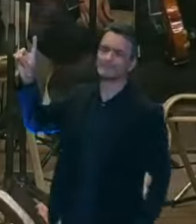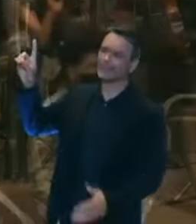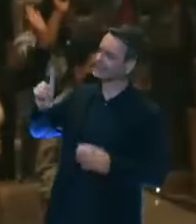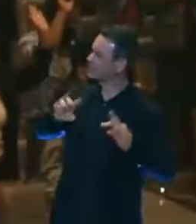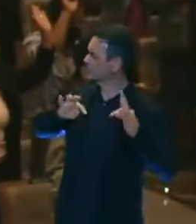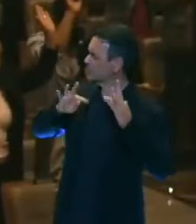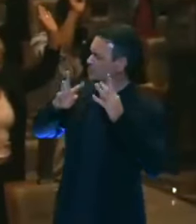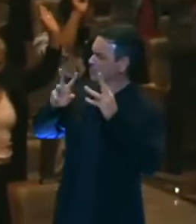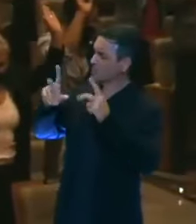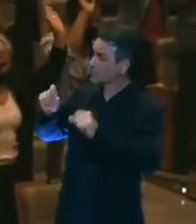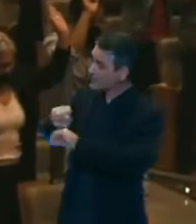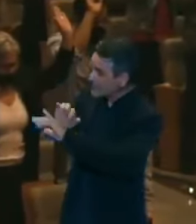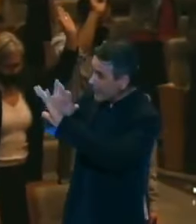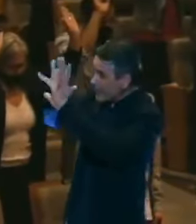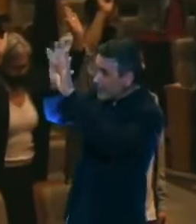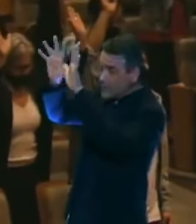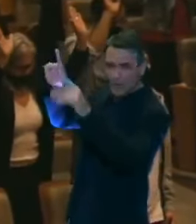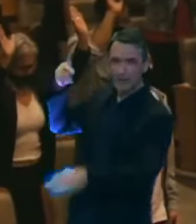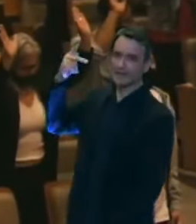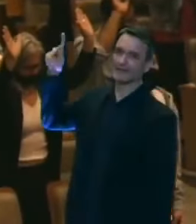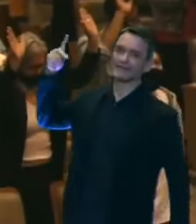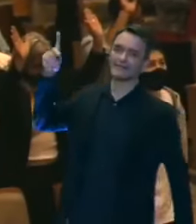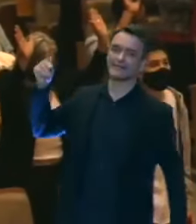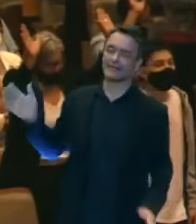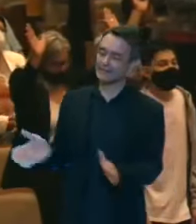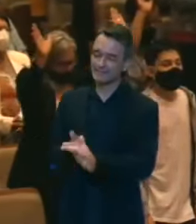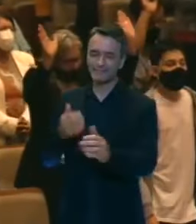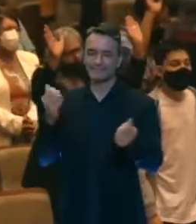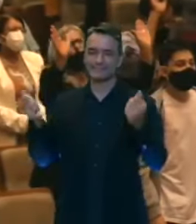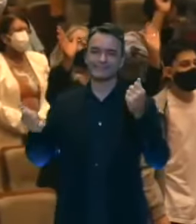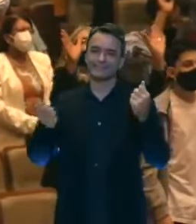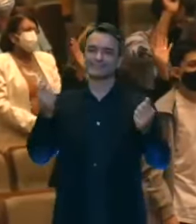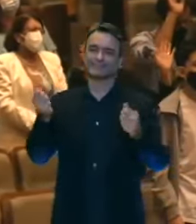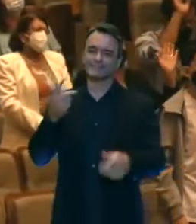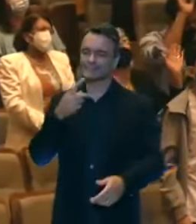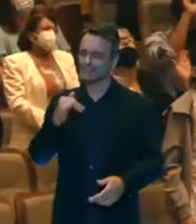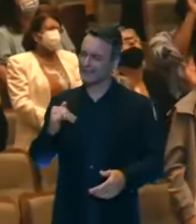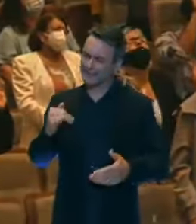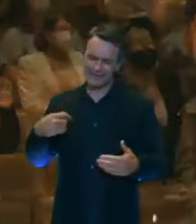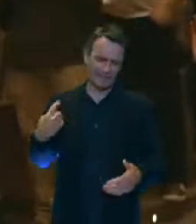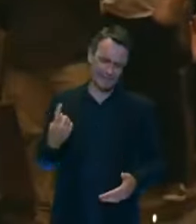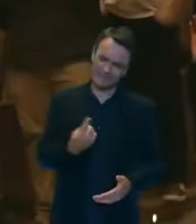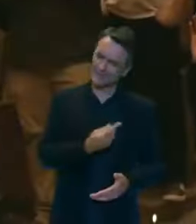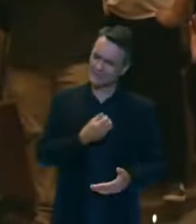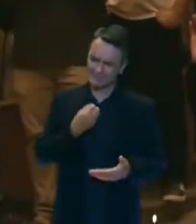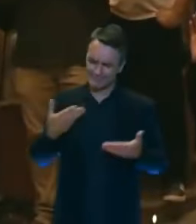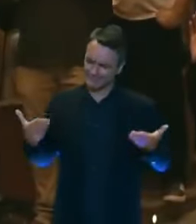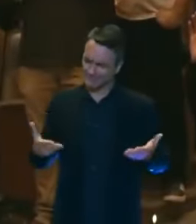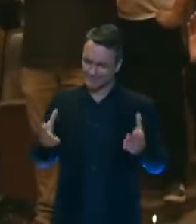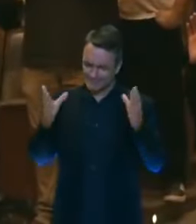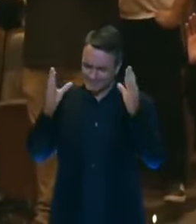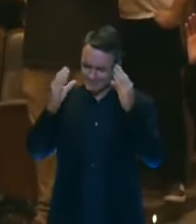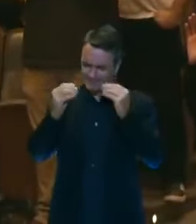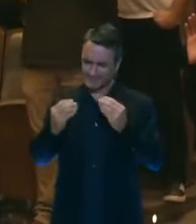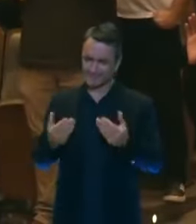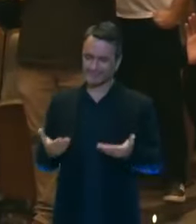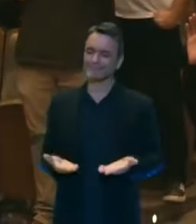toda glória. Aleluia, aleluia. Pai, te bendizemos essa